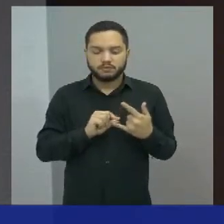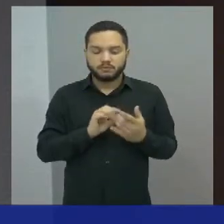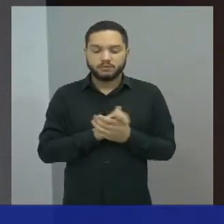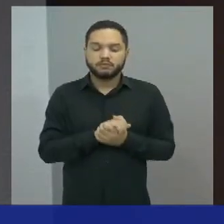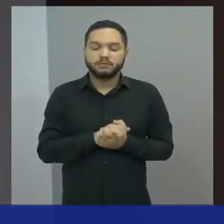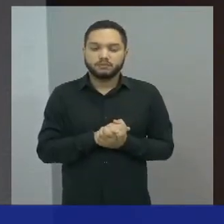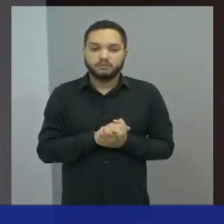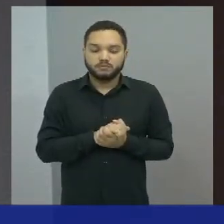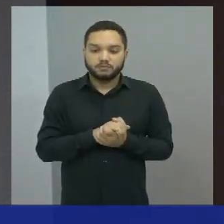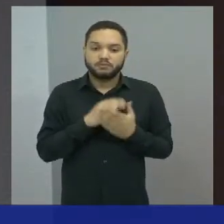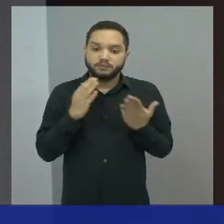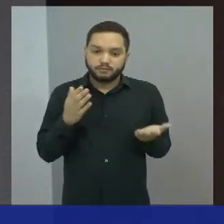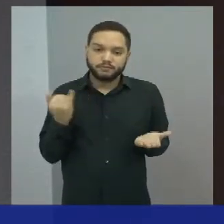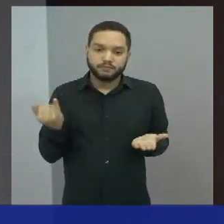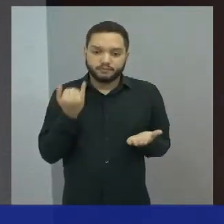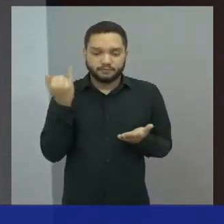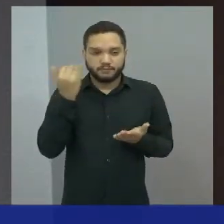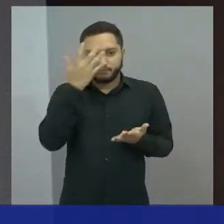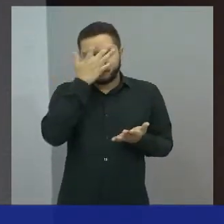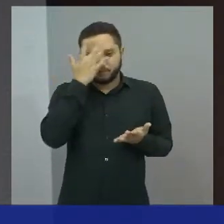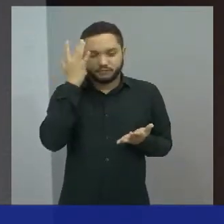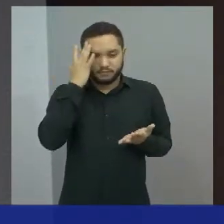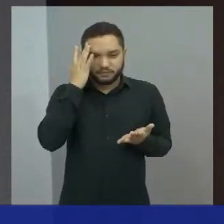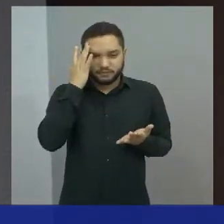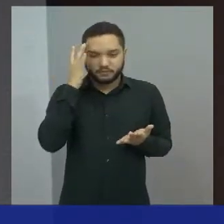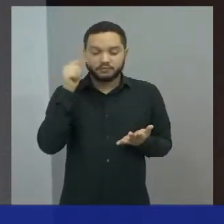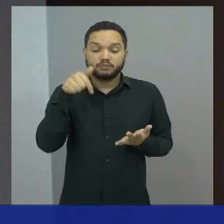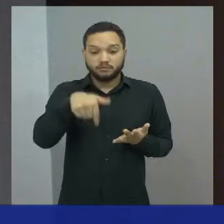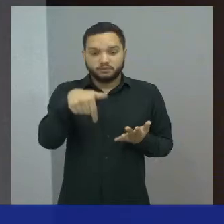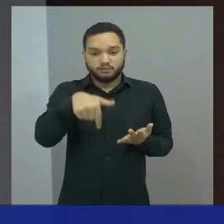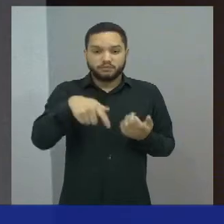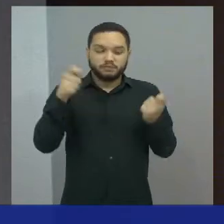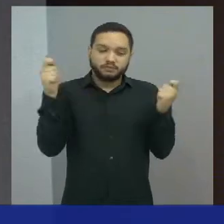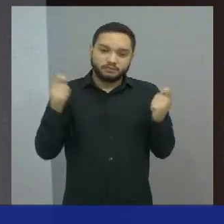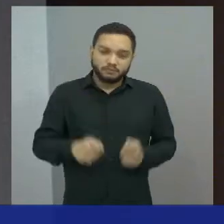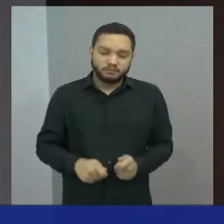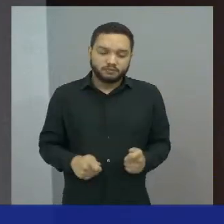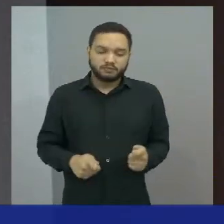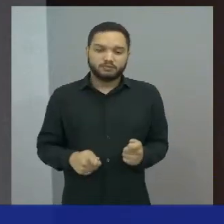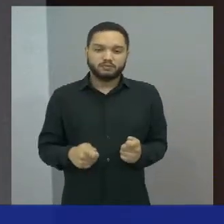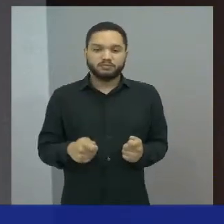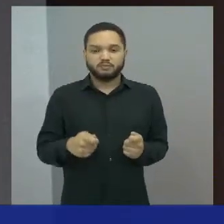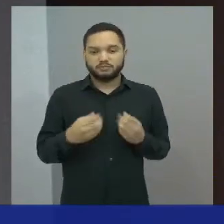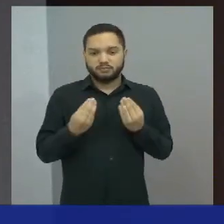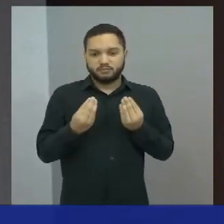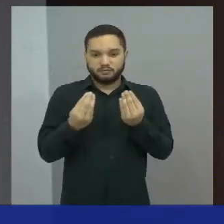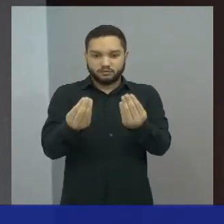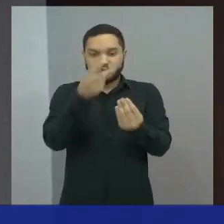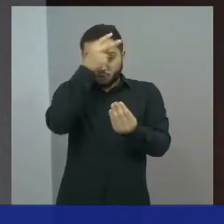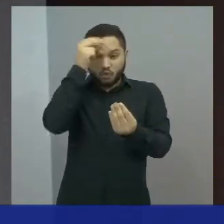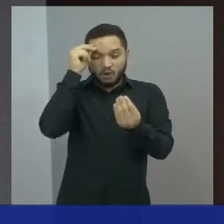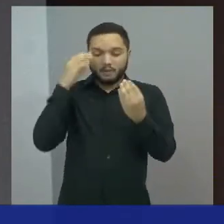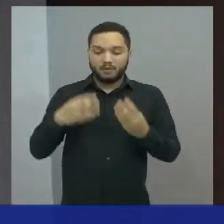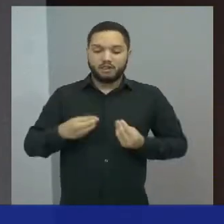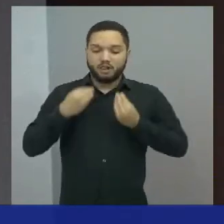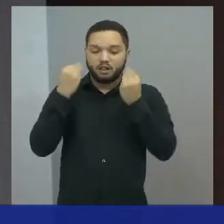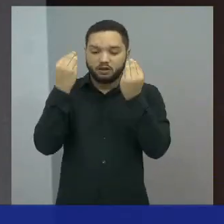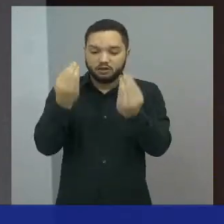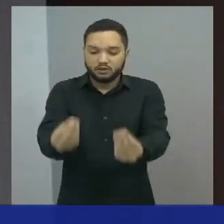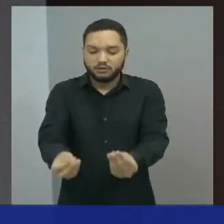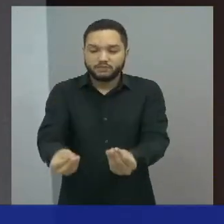Então, é importante que o município, nesse caso, possa também dar ao cidadão fortalezense